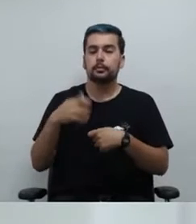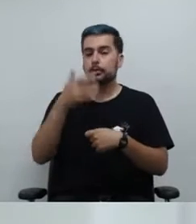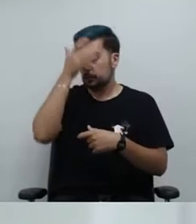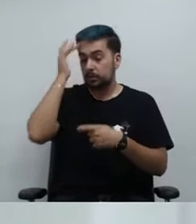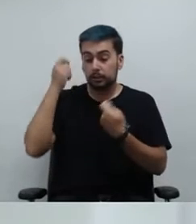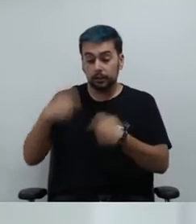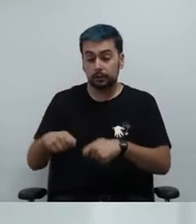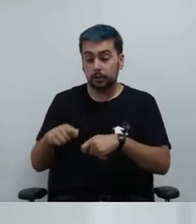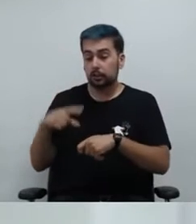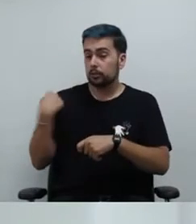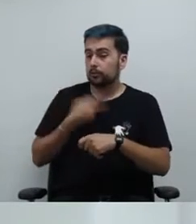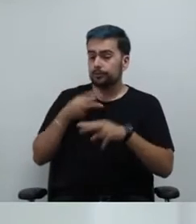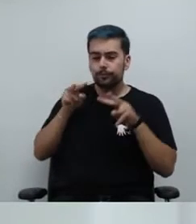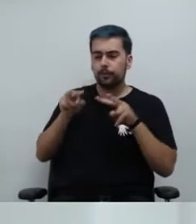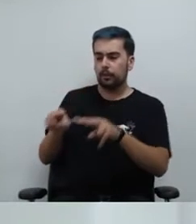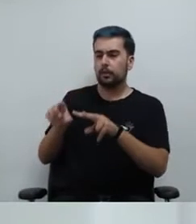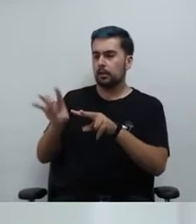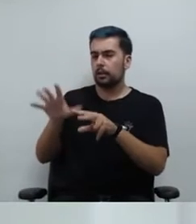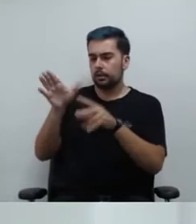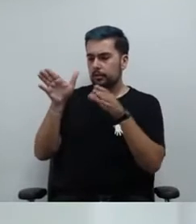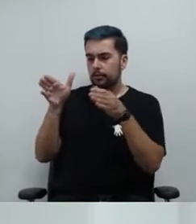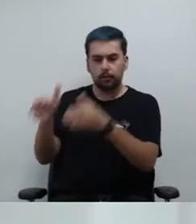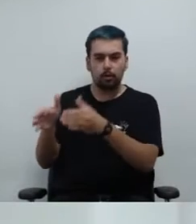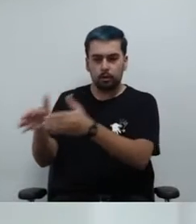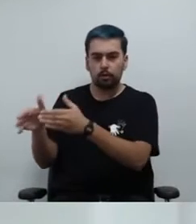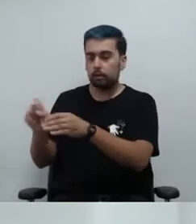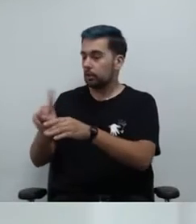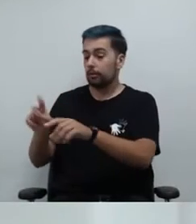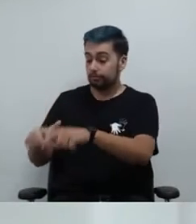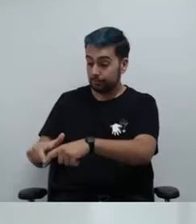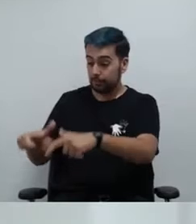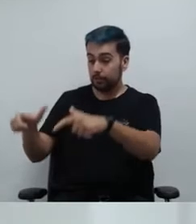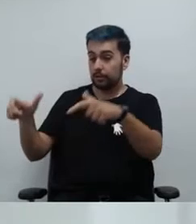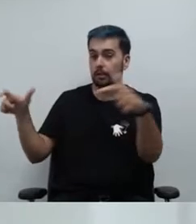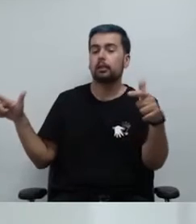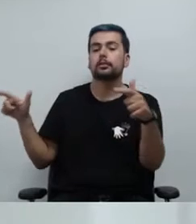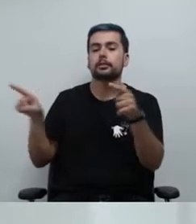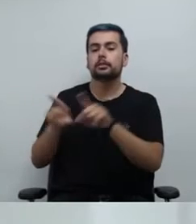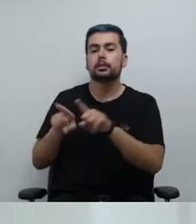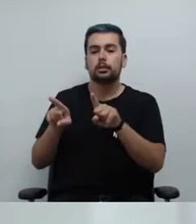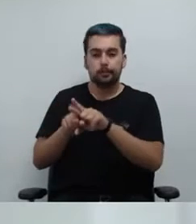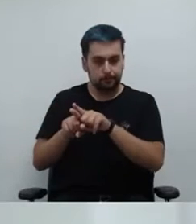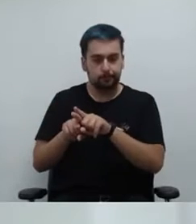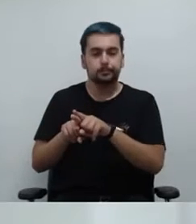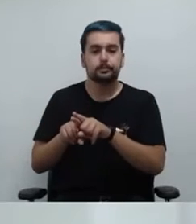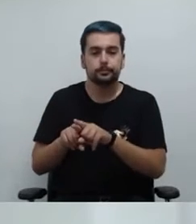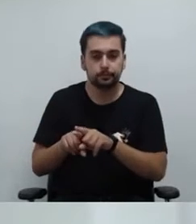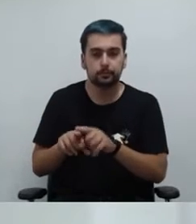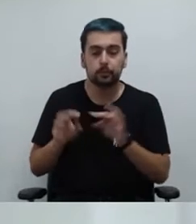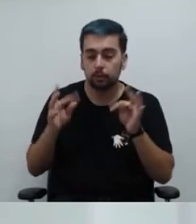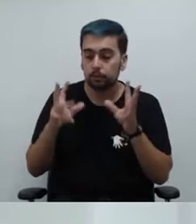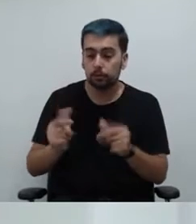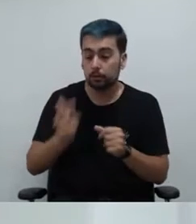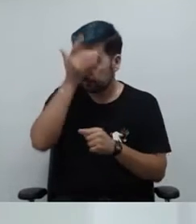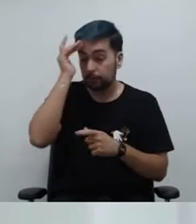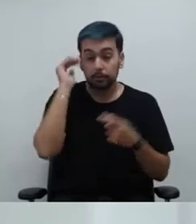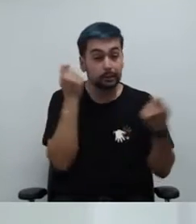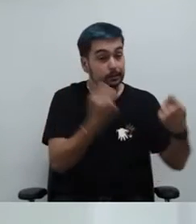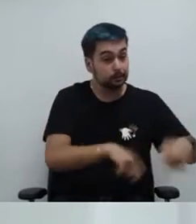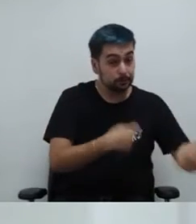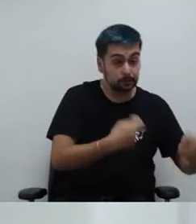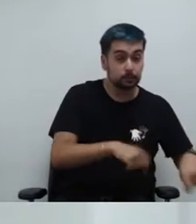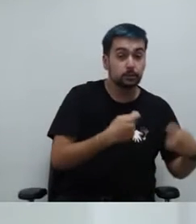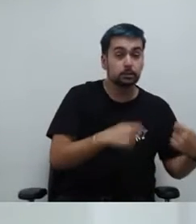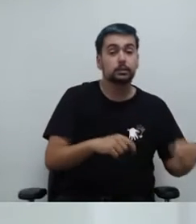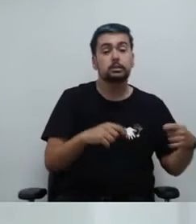maneira ampla, não tão somente em relação aos hipossuficientes financeiros, mas também a todos que padecem de alguma forma